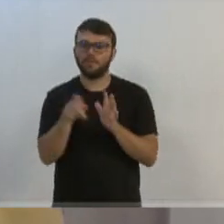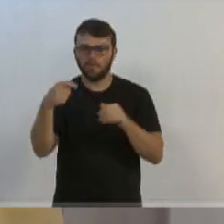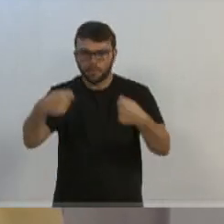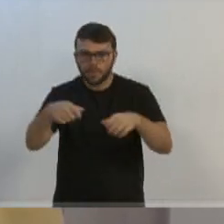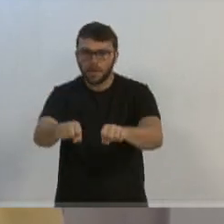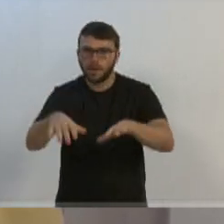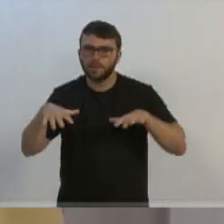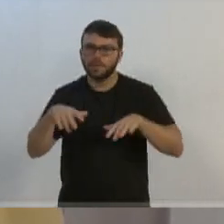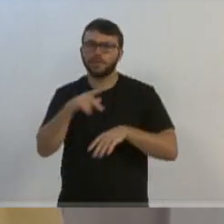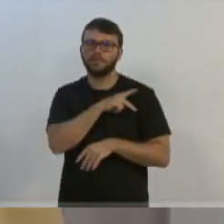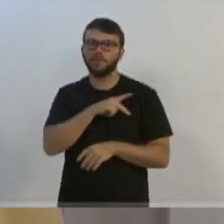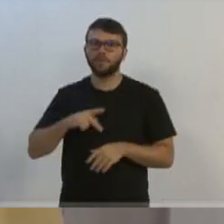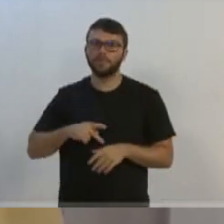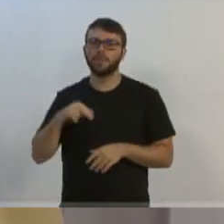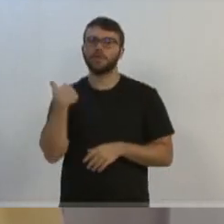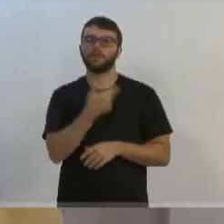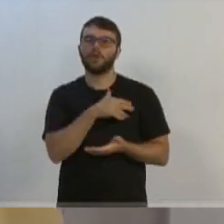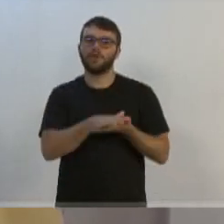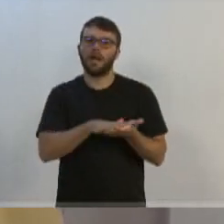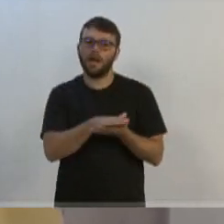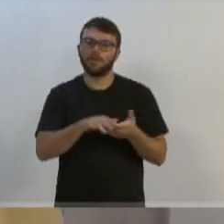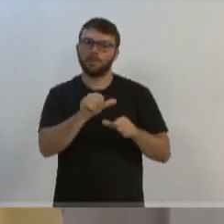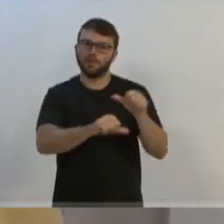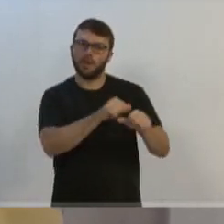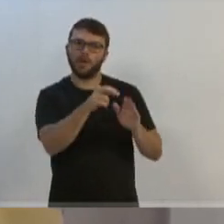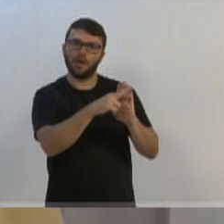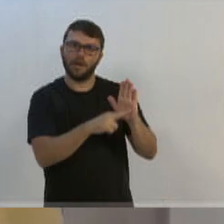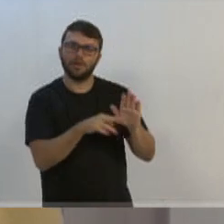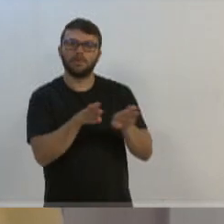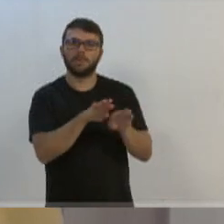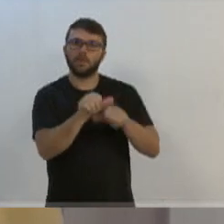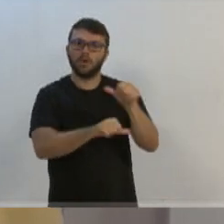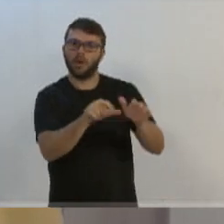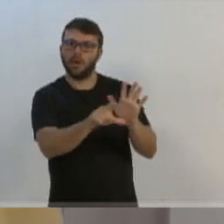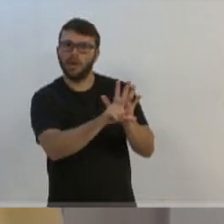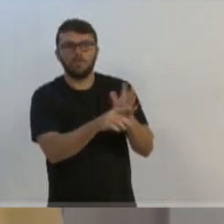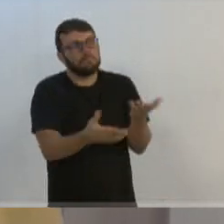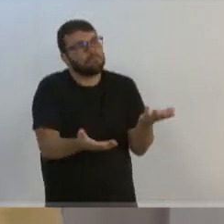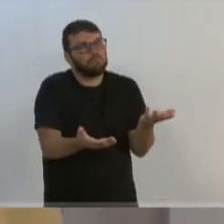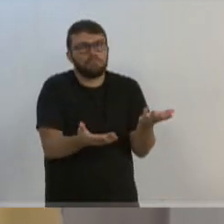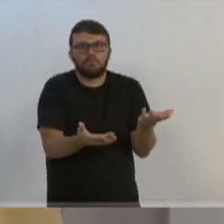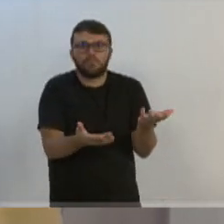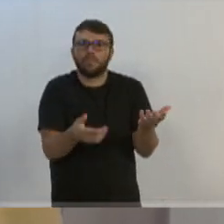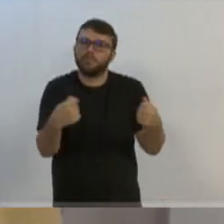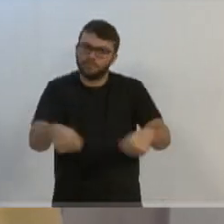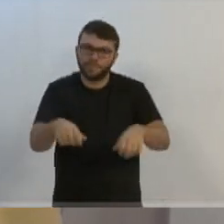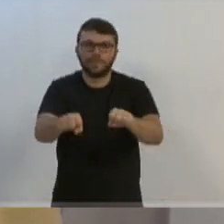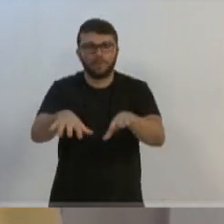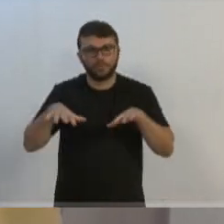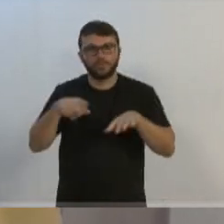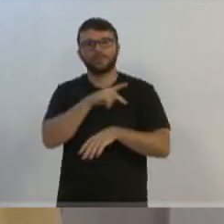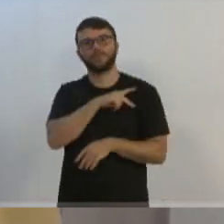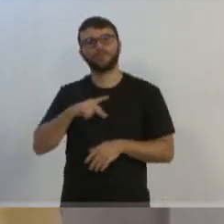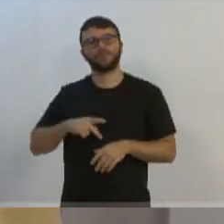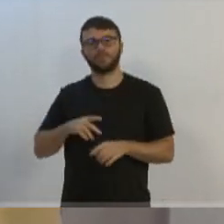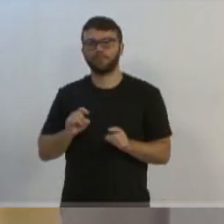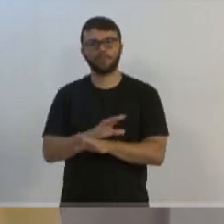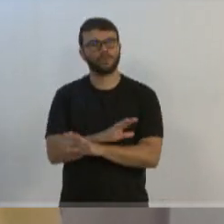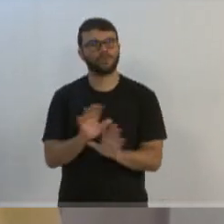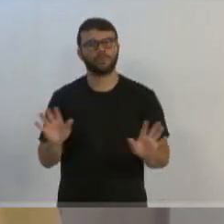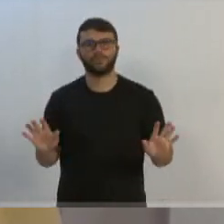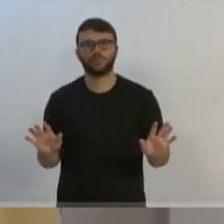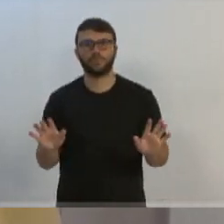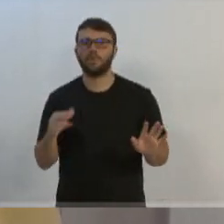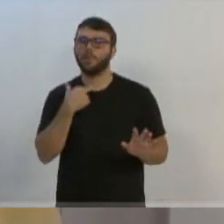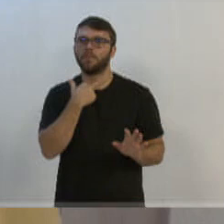e nós não estamos tratando de alteração e regulamentação de legislação, ponto. Faz-se audiência pública e resolve o problema. O que